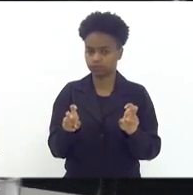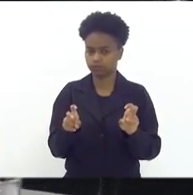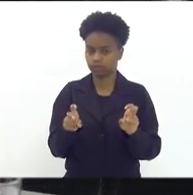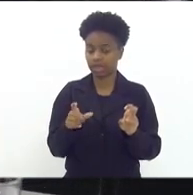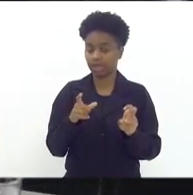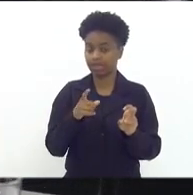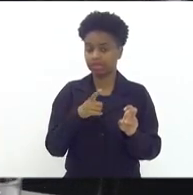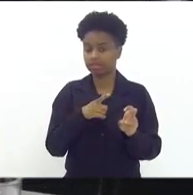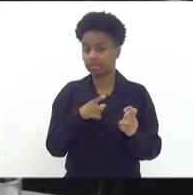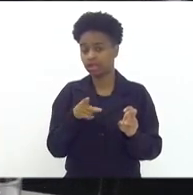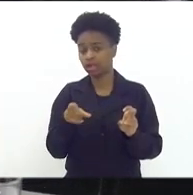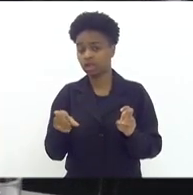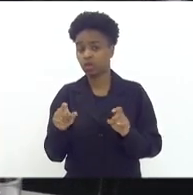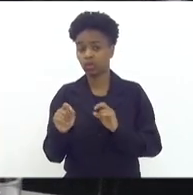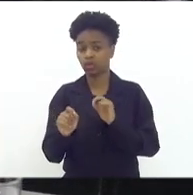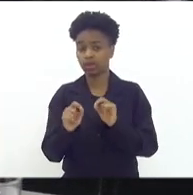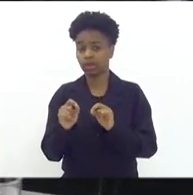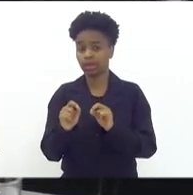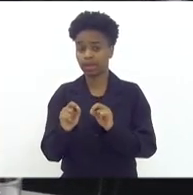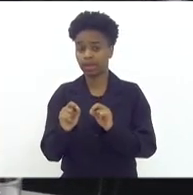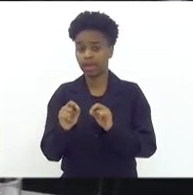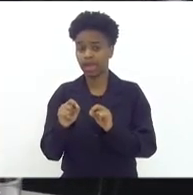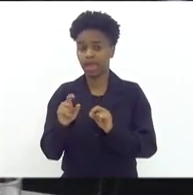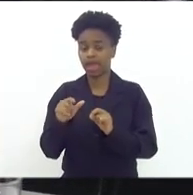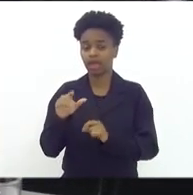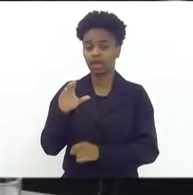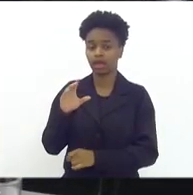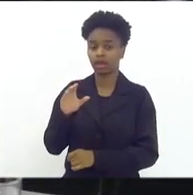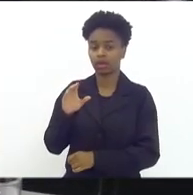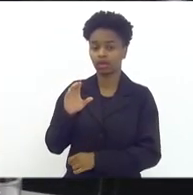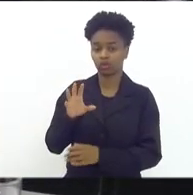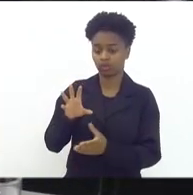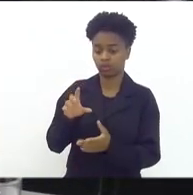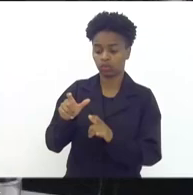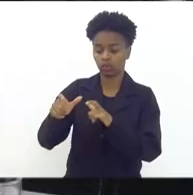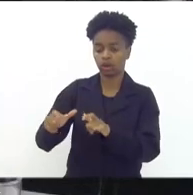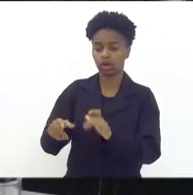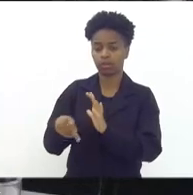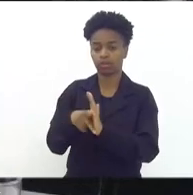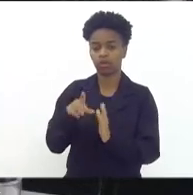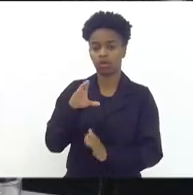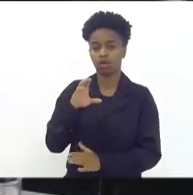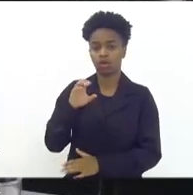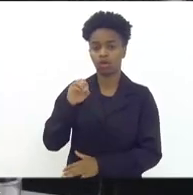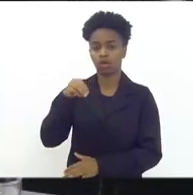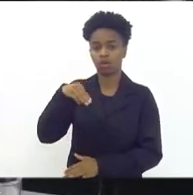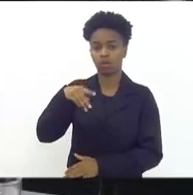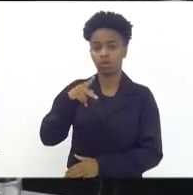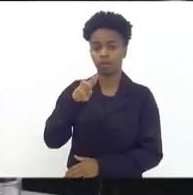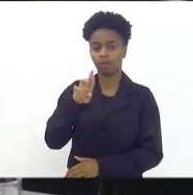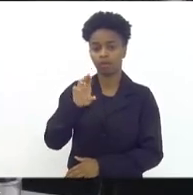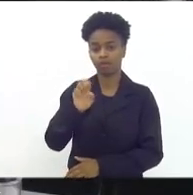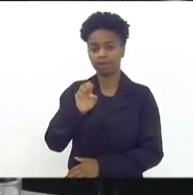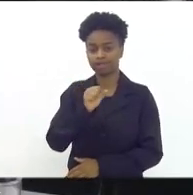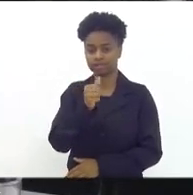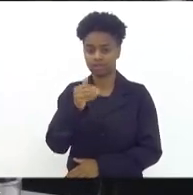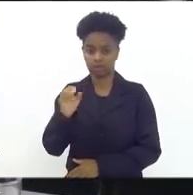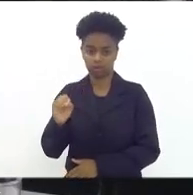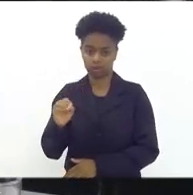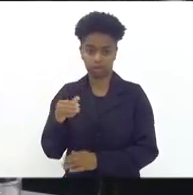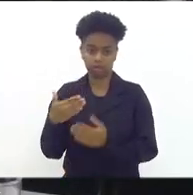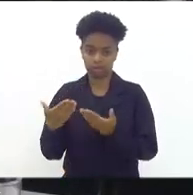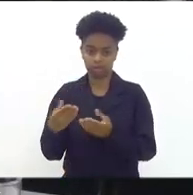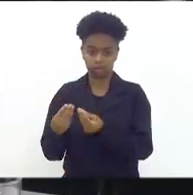tem lá é uma base de compressão ou seja na verdade isso não vai atender as residências